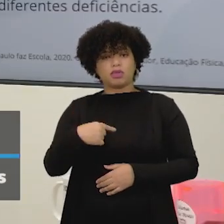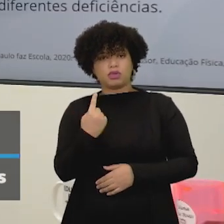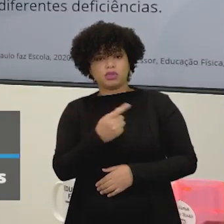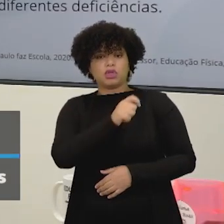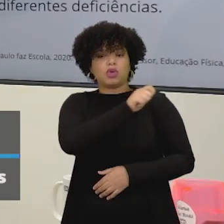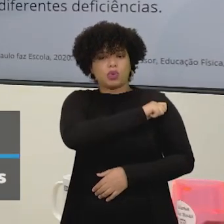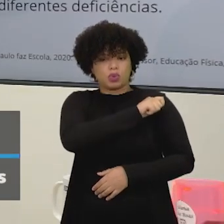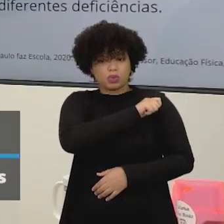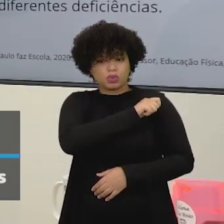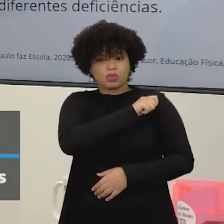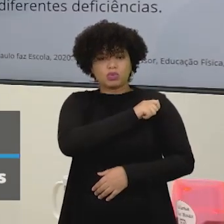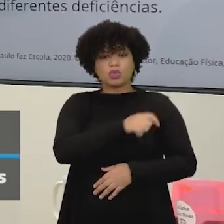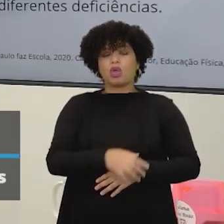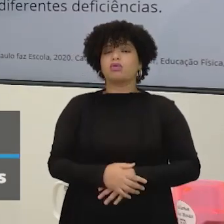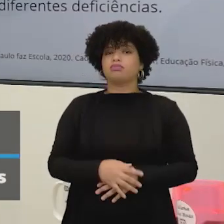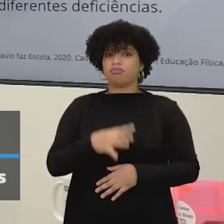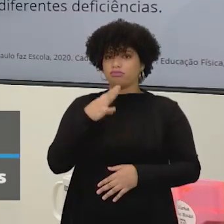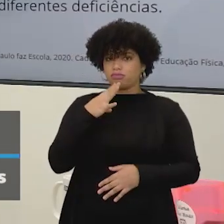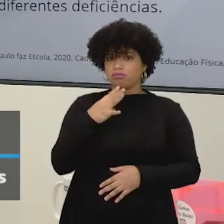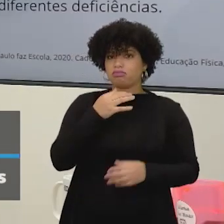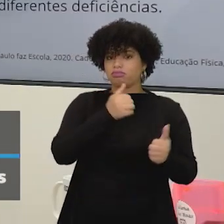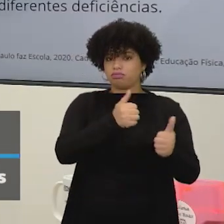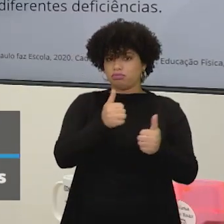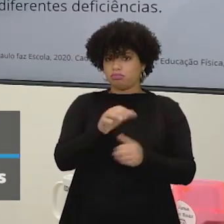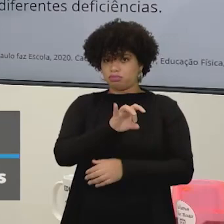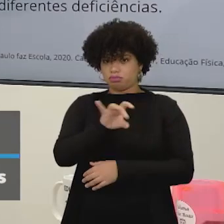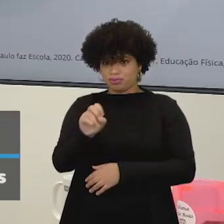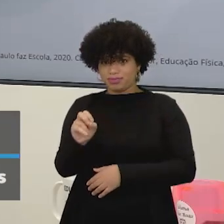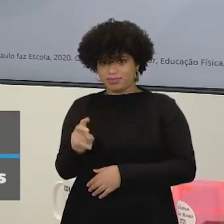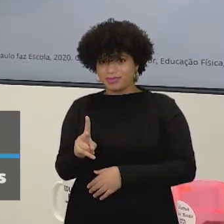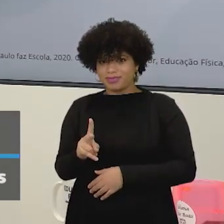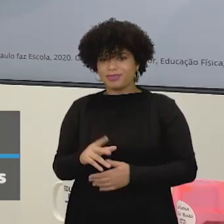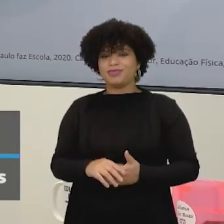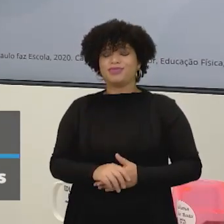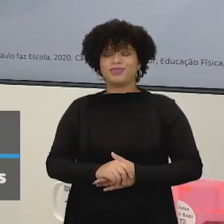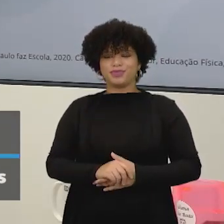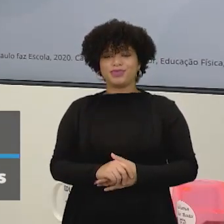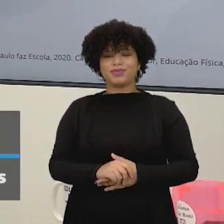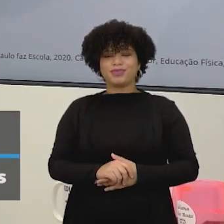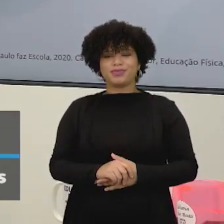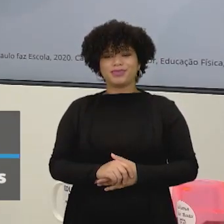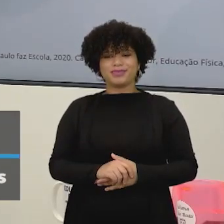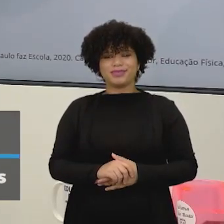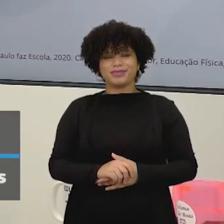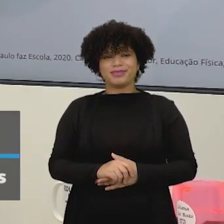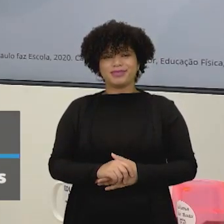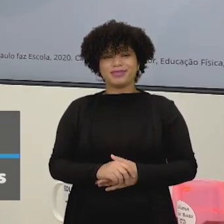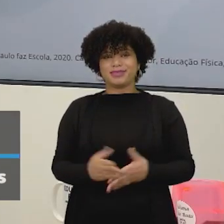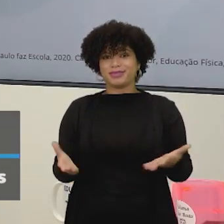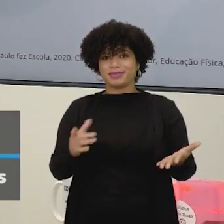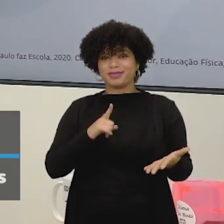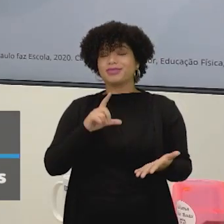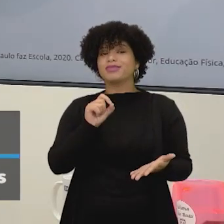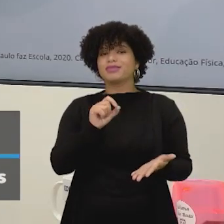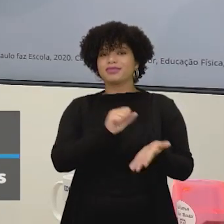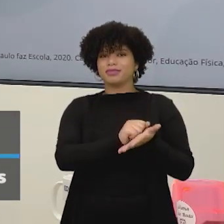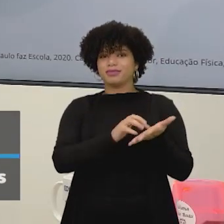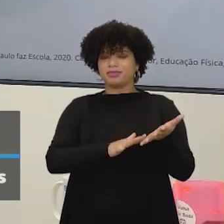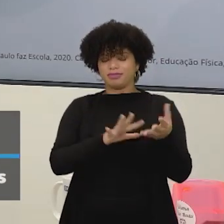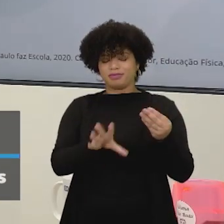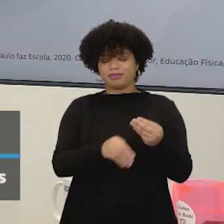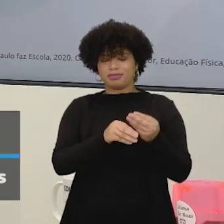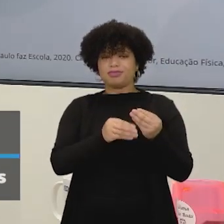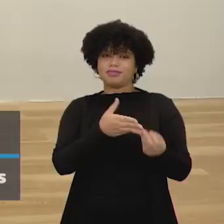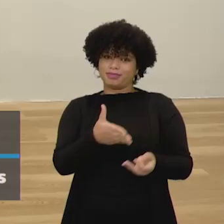aí, conhecermos também todas elas, ok? E aí a gente vem com a atividade complementar, o 9º ano